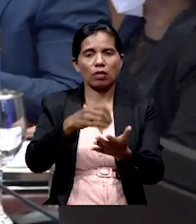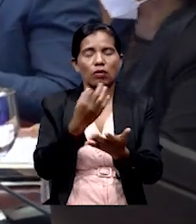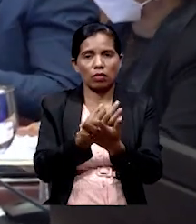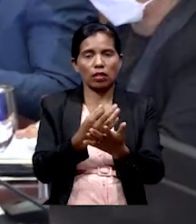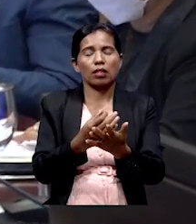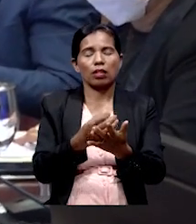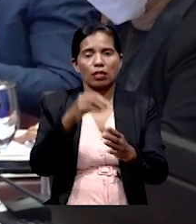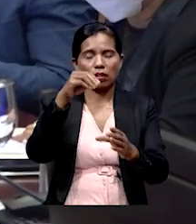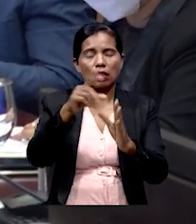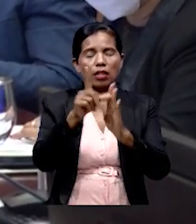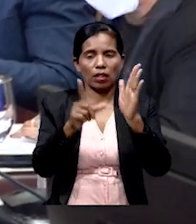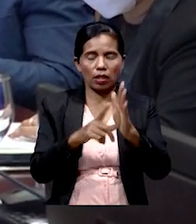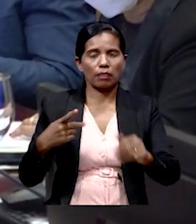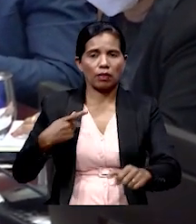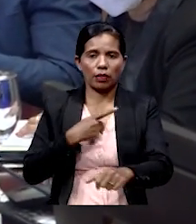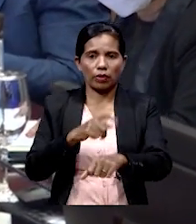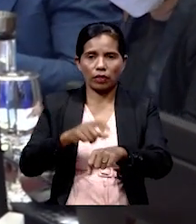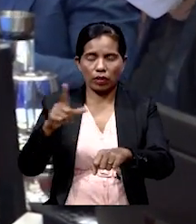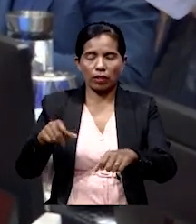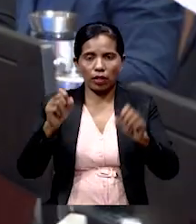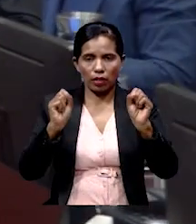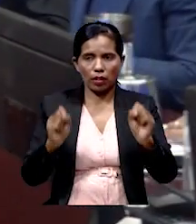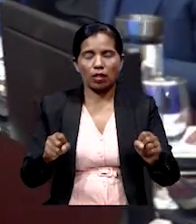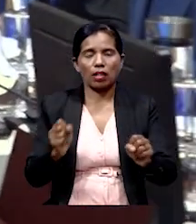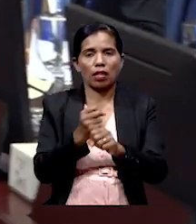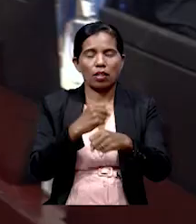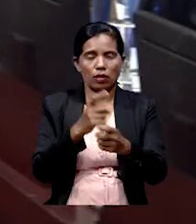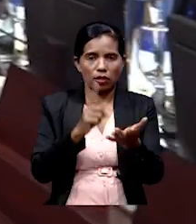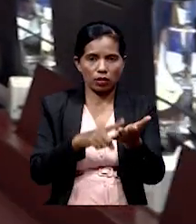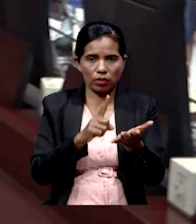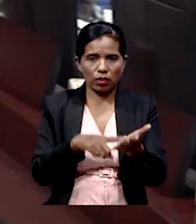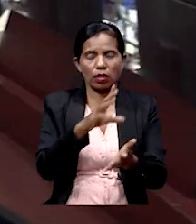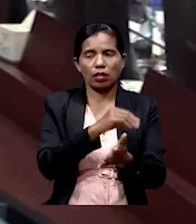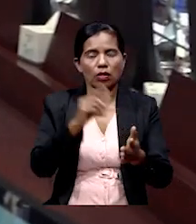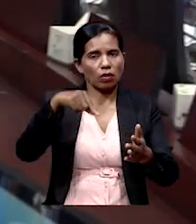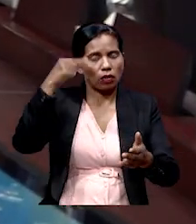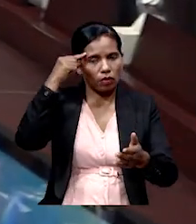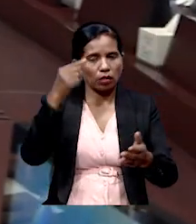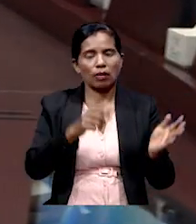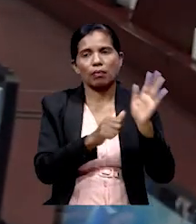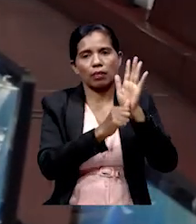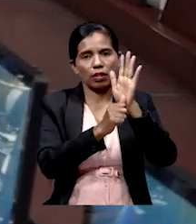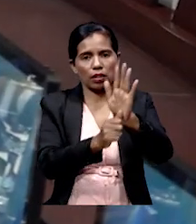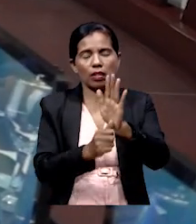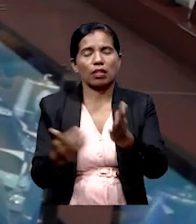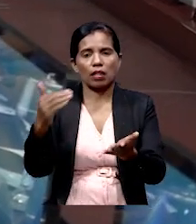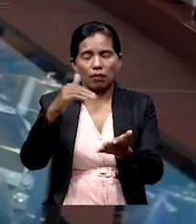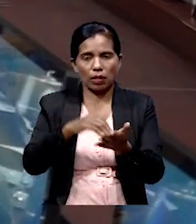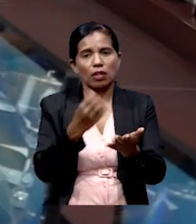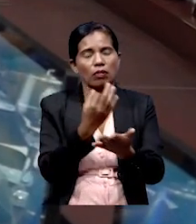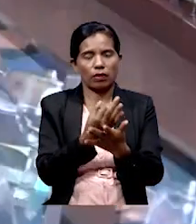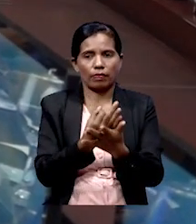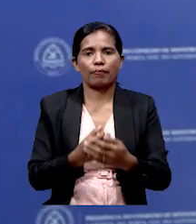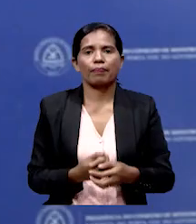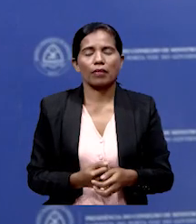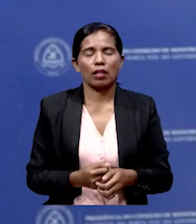ba Parlamento Nacional, no ne Parlamento Nacional, ha o halo discussão, antes Governo ba apresenta tan orçamento. Primeiro,